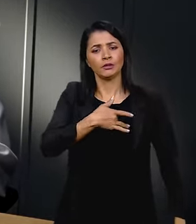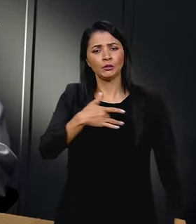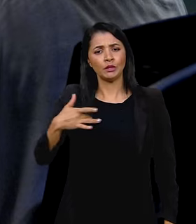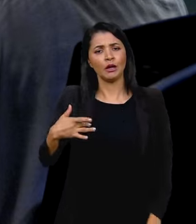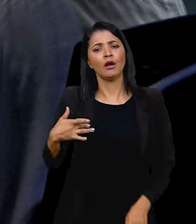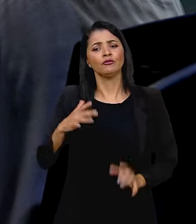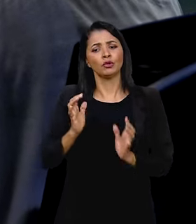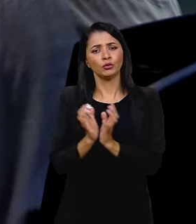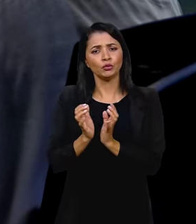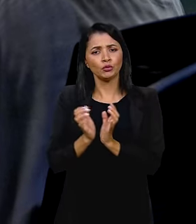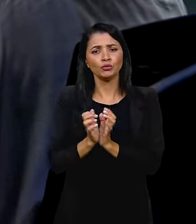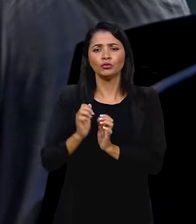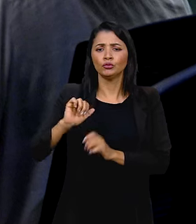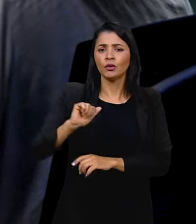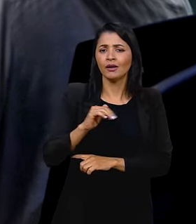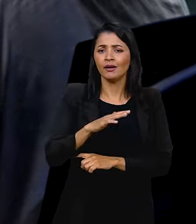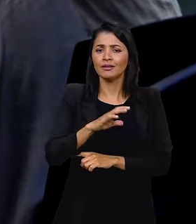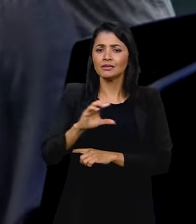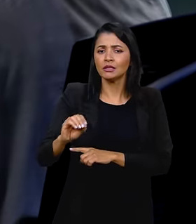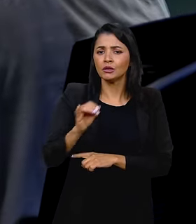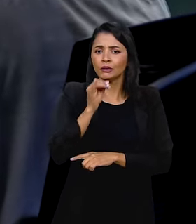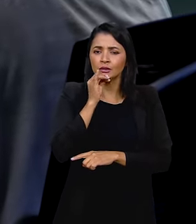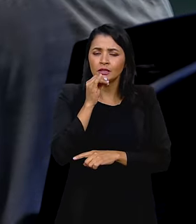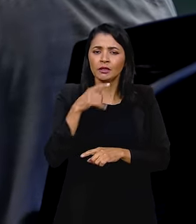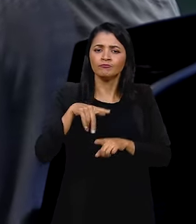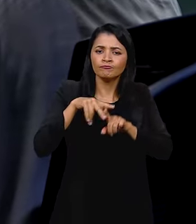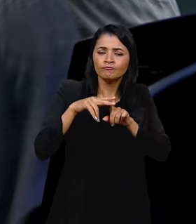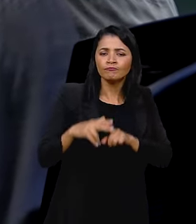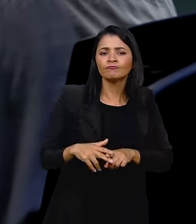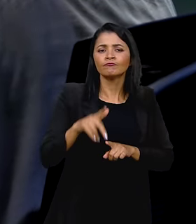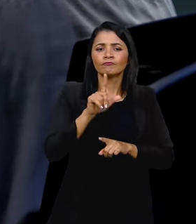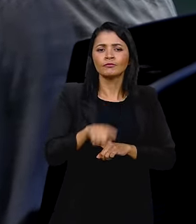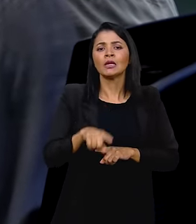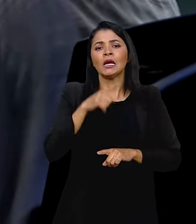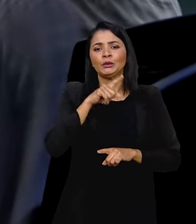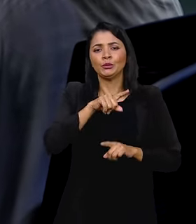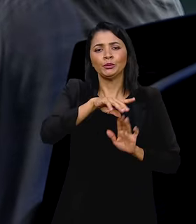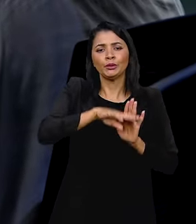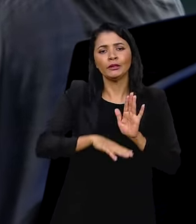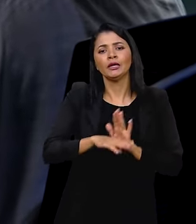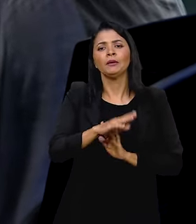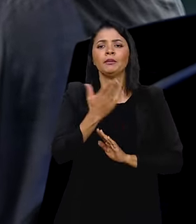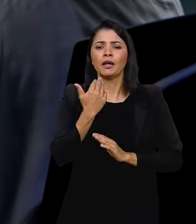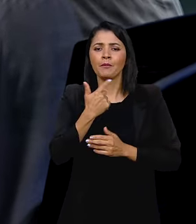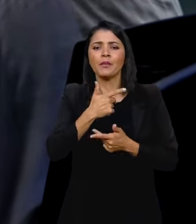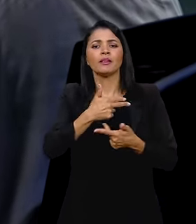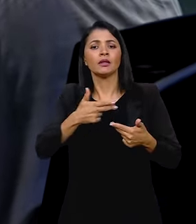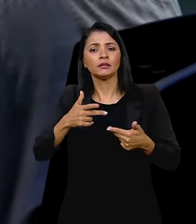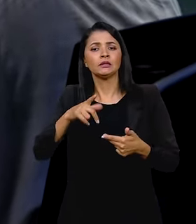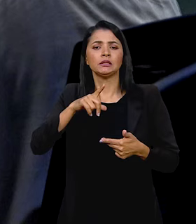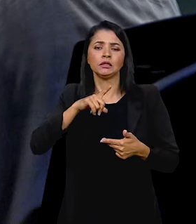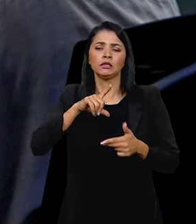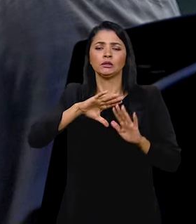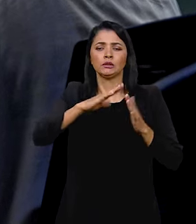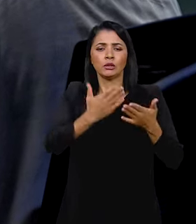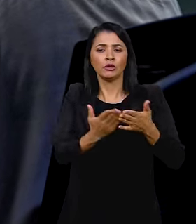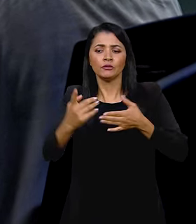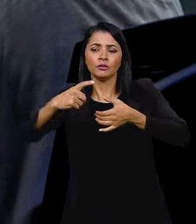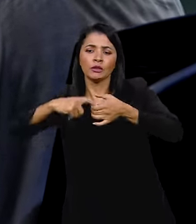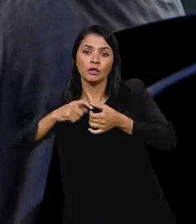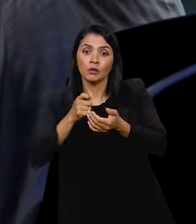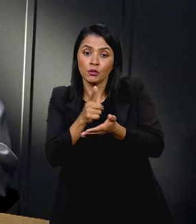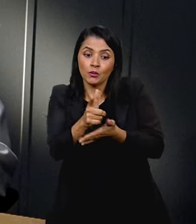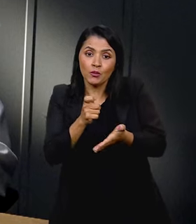um conjunto de ações muito importantes como o reajuste do programa nacional de alimentação escolar A retomada do programa de aquisição de